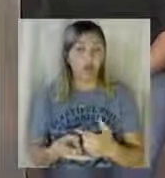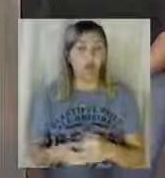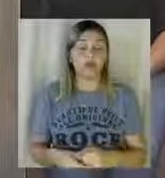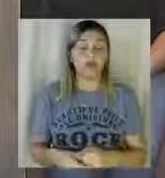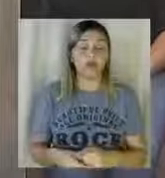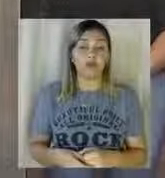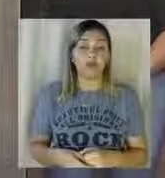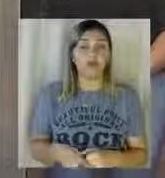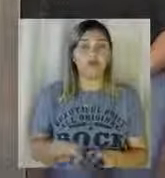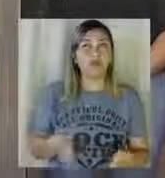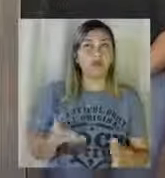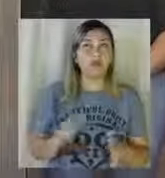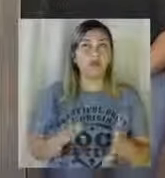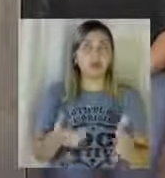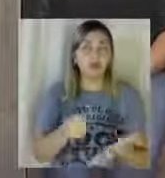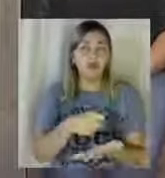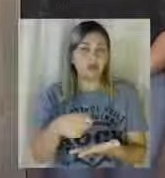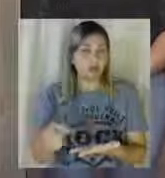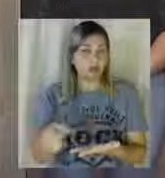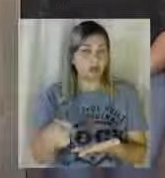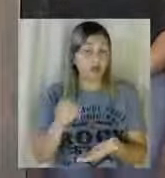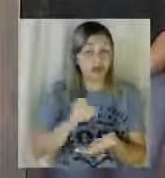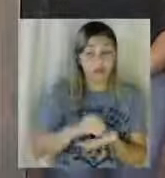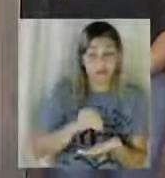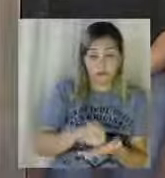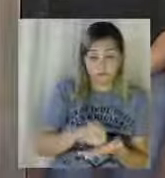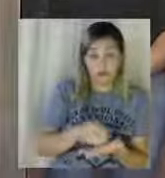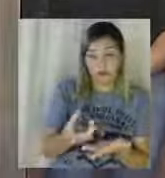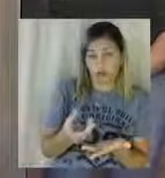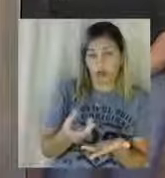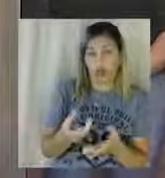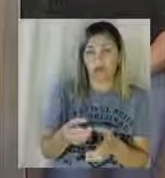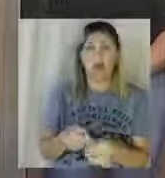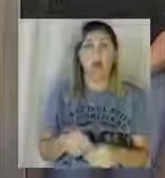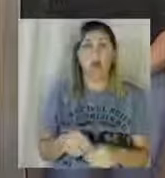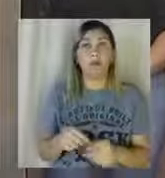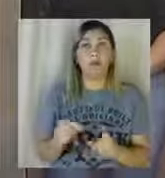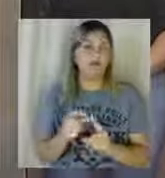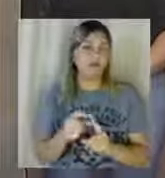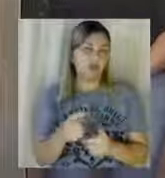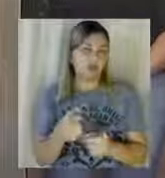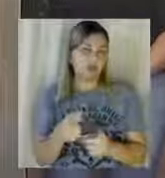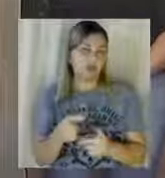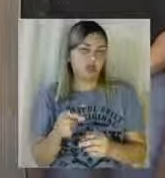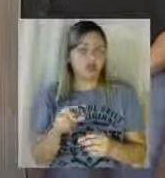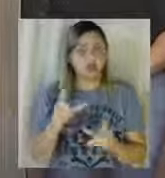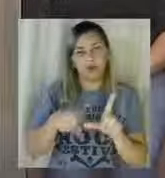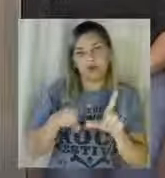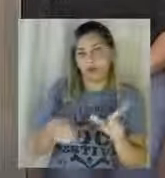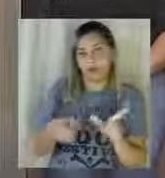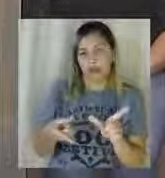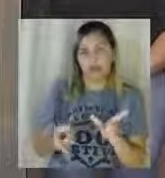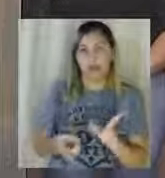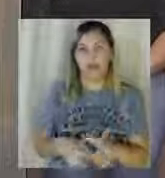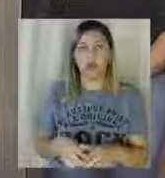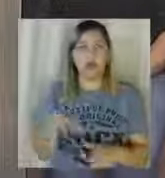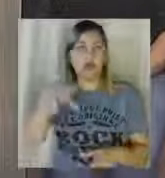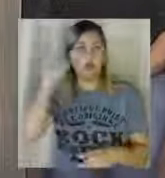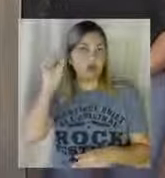Às vezes, quando eu escrevo, faltam algumas coisas e os ouvintes não sabem